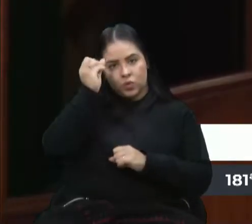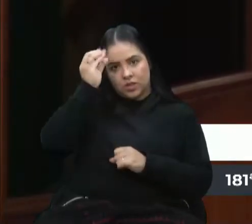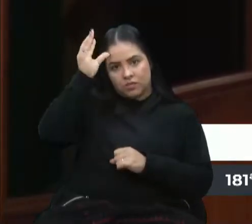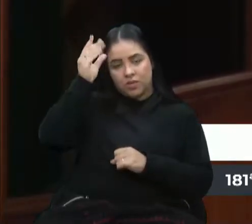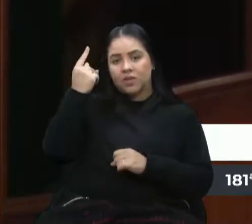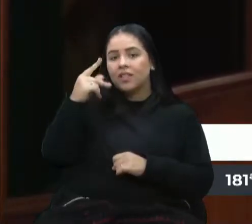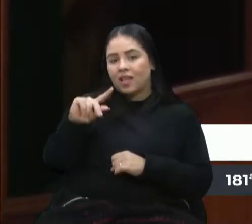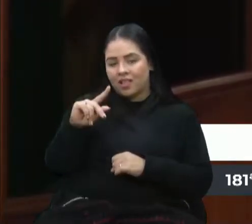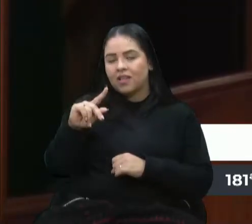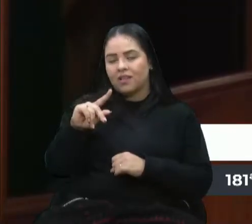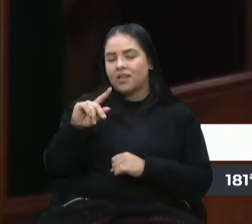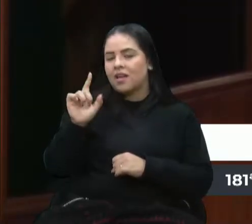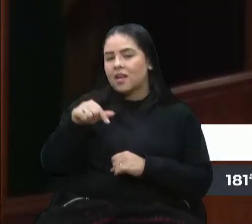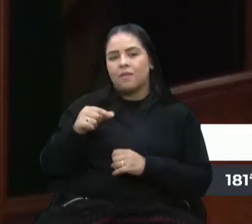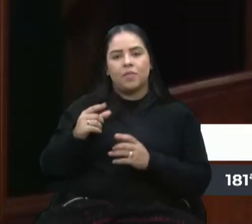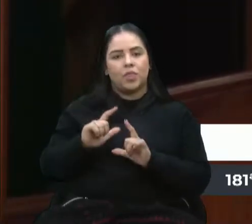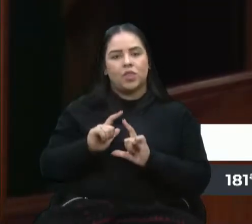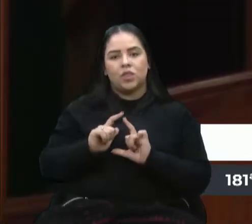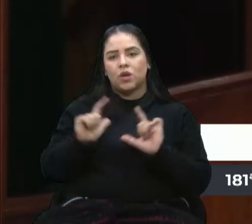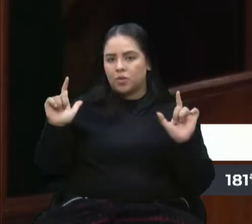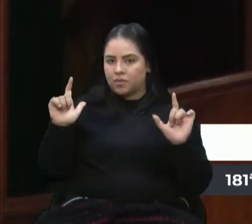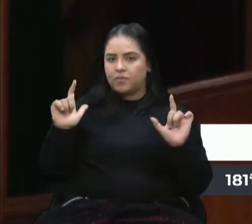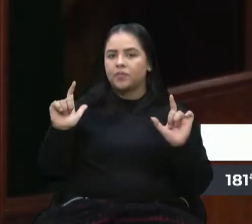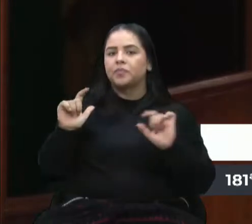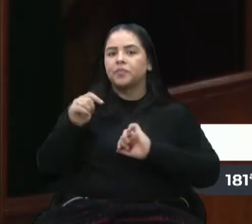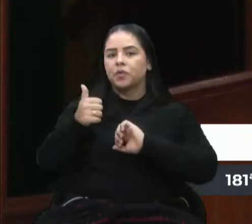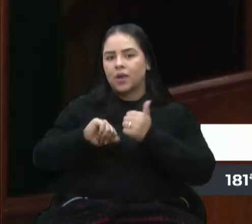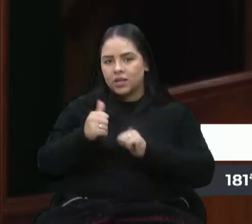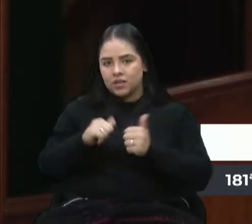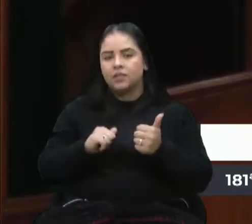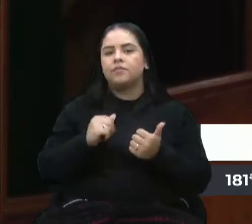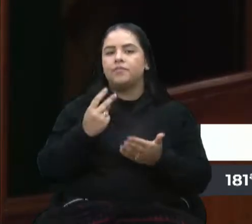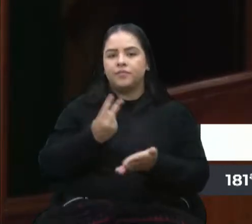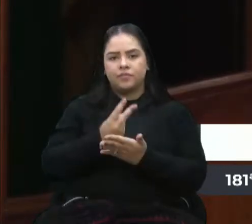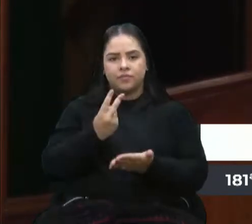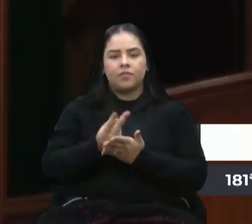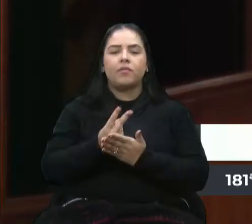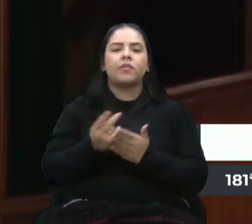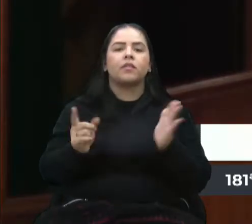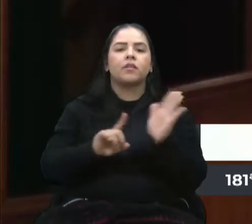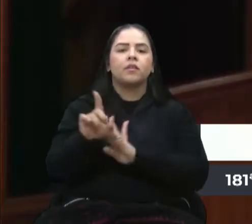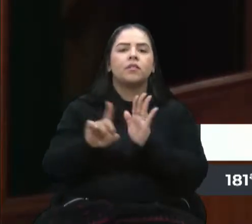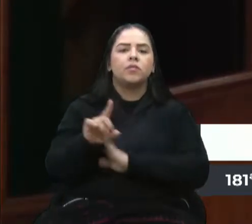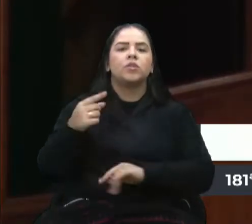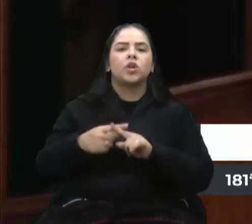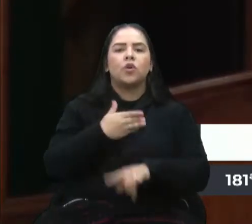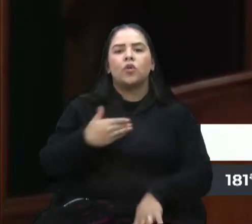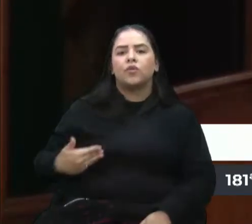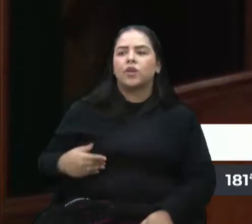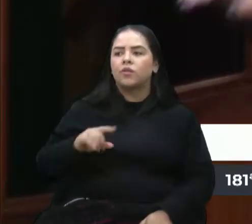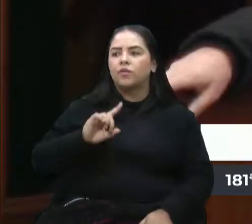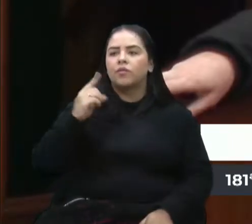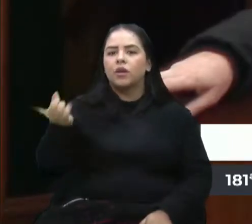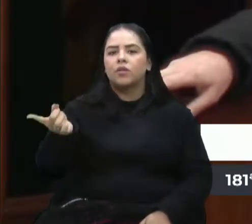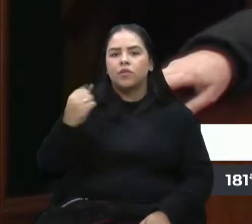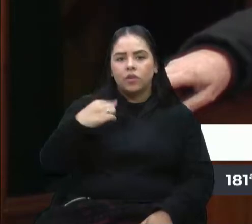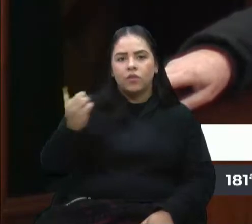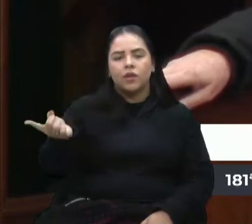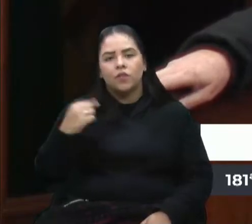mulher tem é enorme. Então, qualificados, sempre questionaram: os governos entram e saem e colocam lá